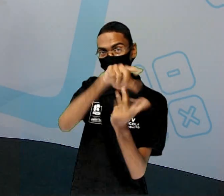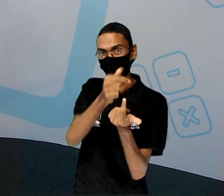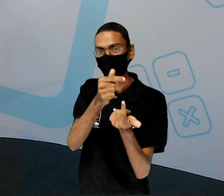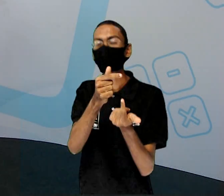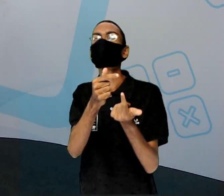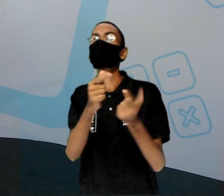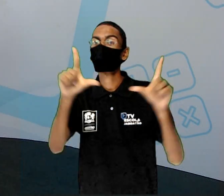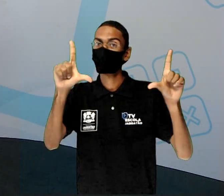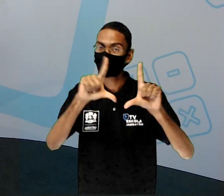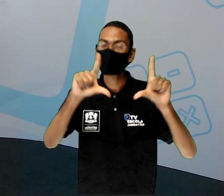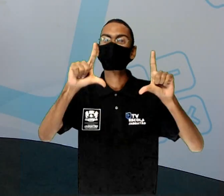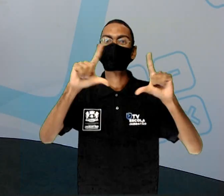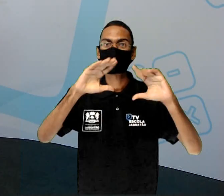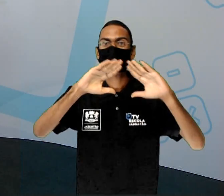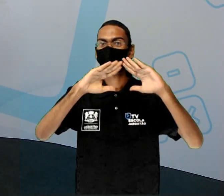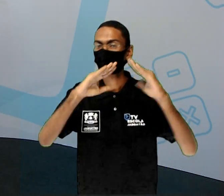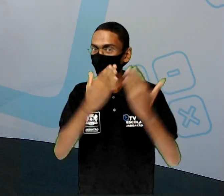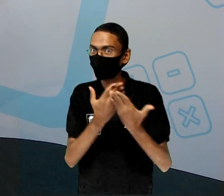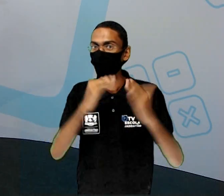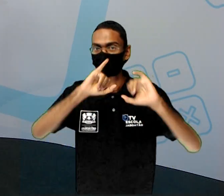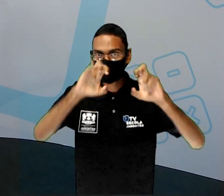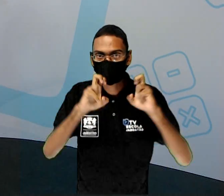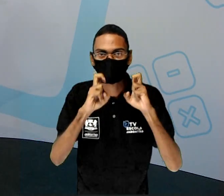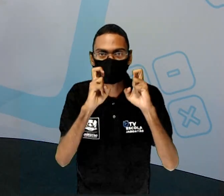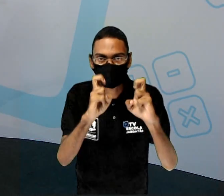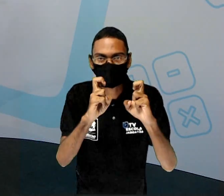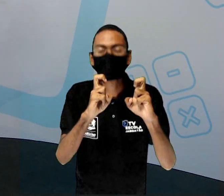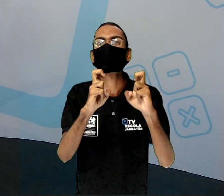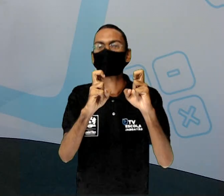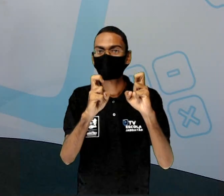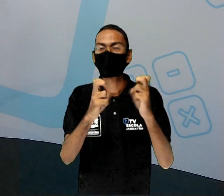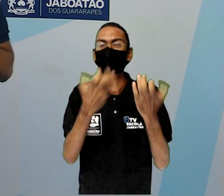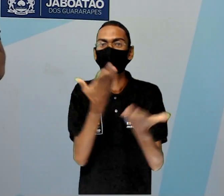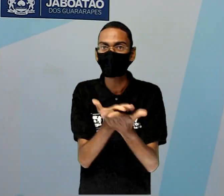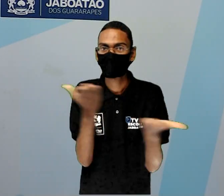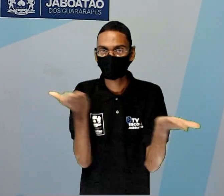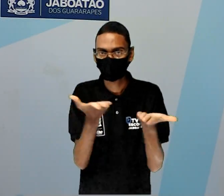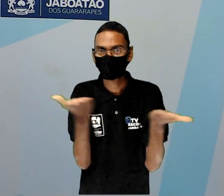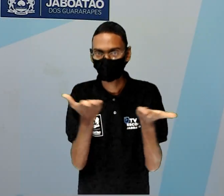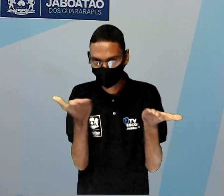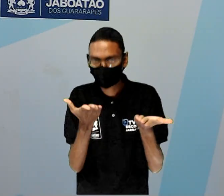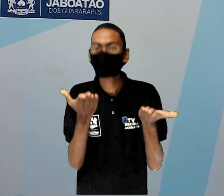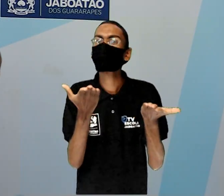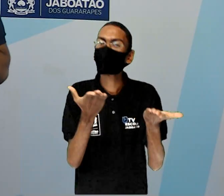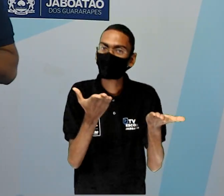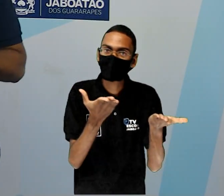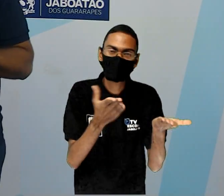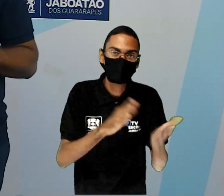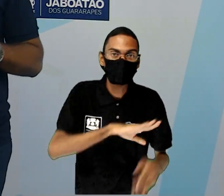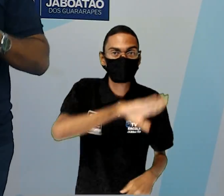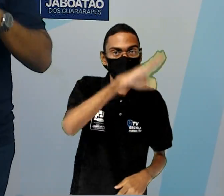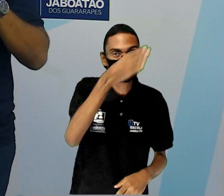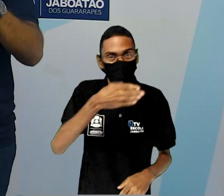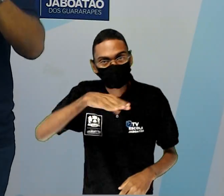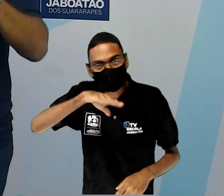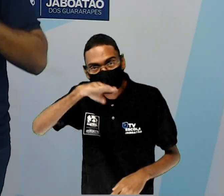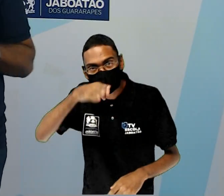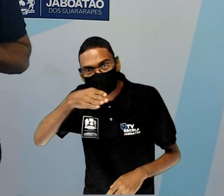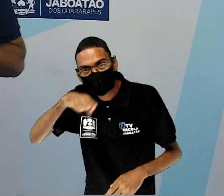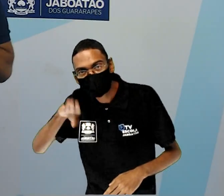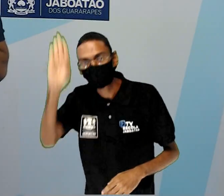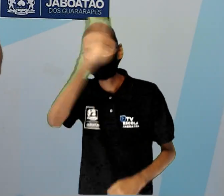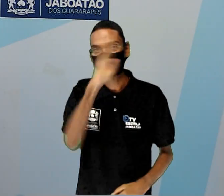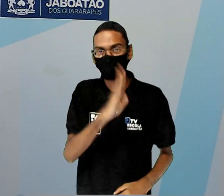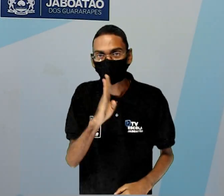sua TV Escola Jaboatão. A aula de hoje nós vamos falar sobre o relevo brasileiro, mas antes de falar